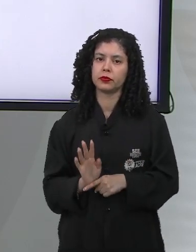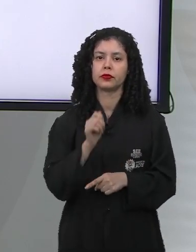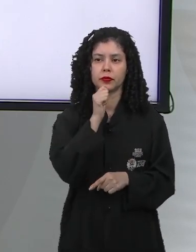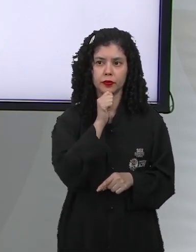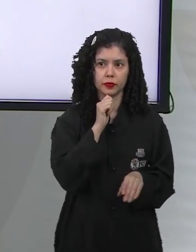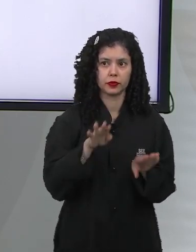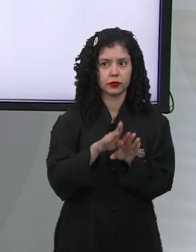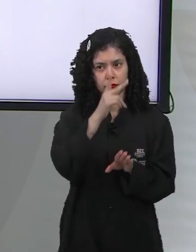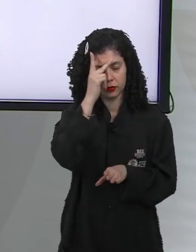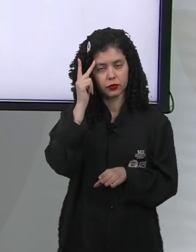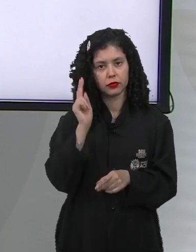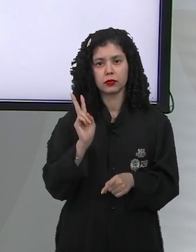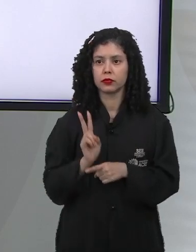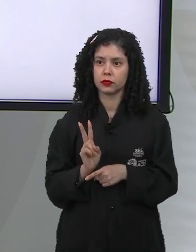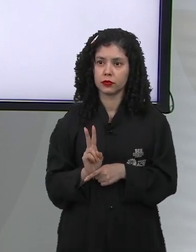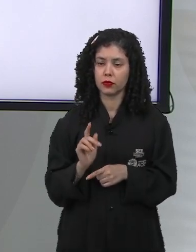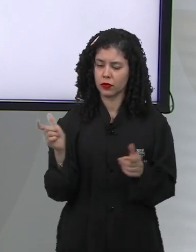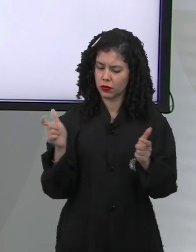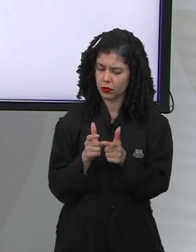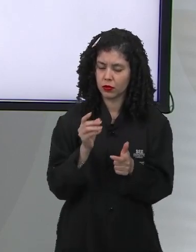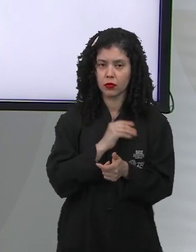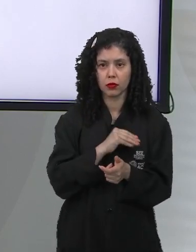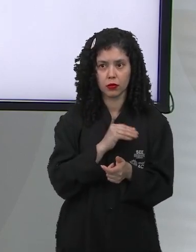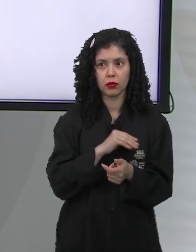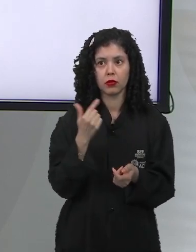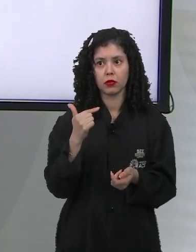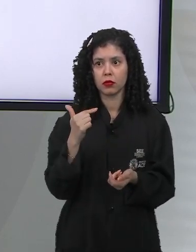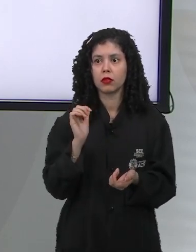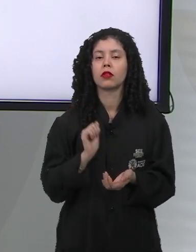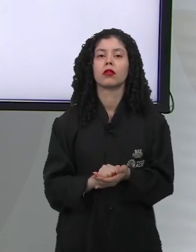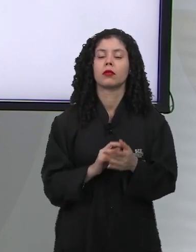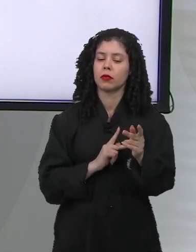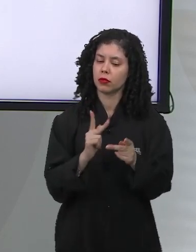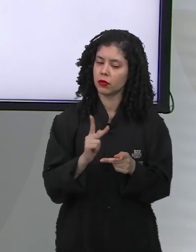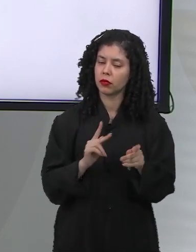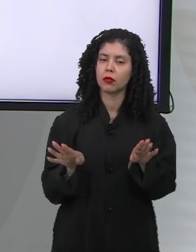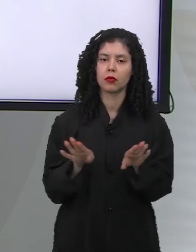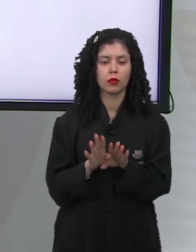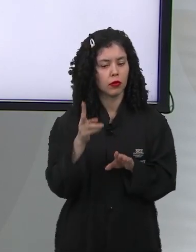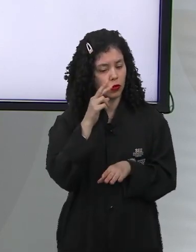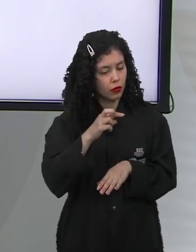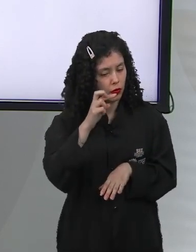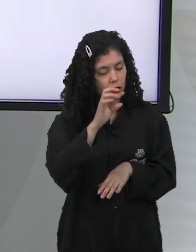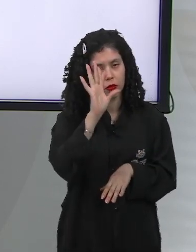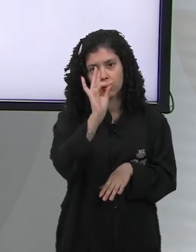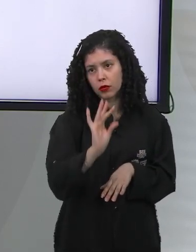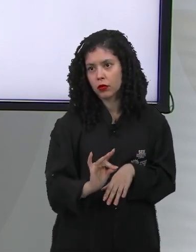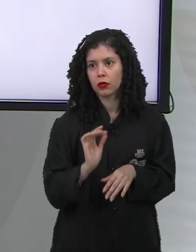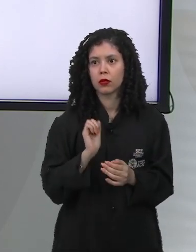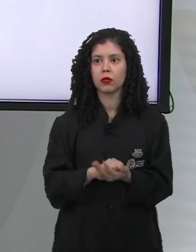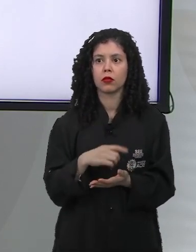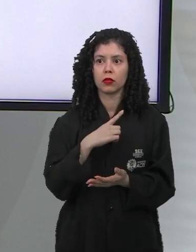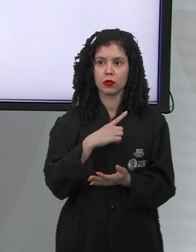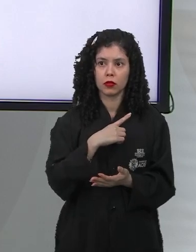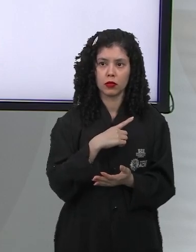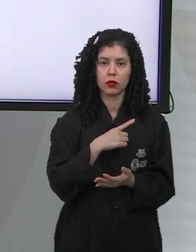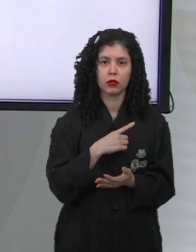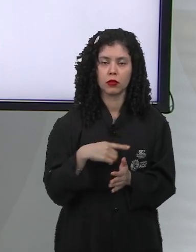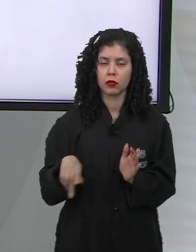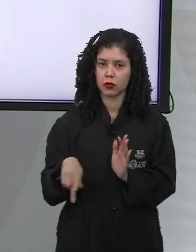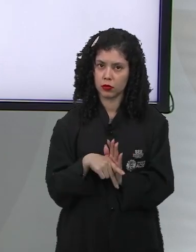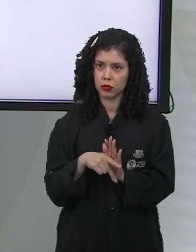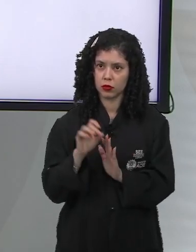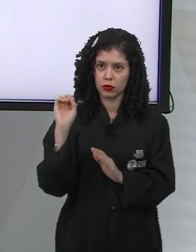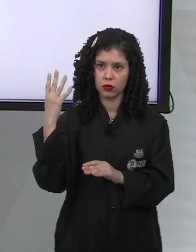pessoas com menos renda, ela também deve ser planejada e monitorada para que haja a sua